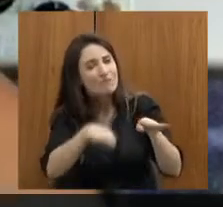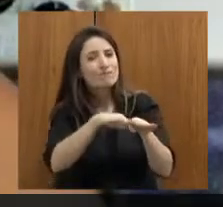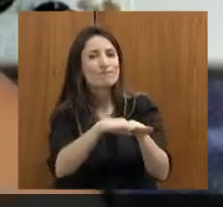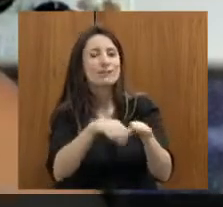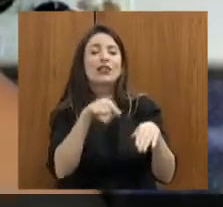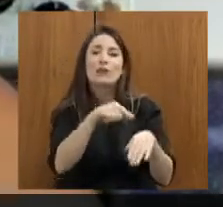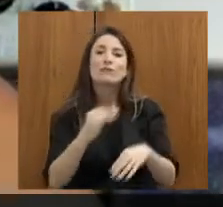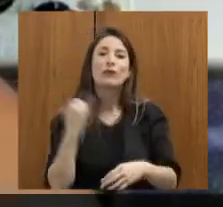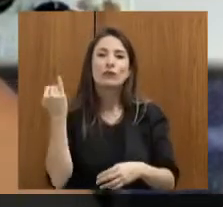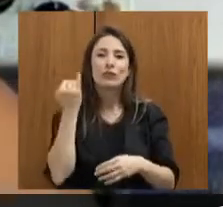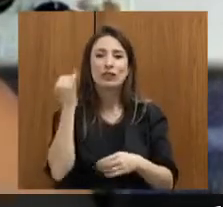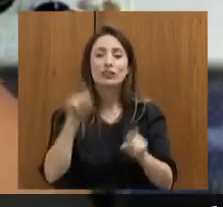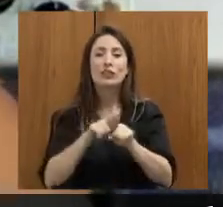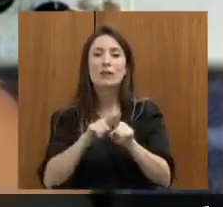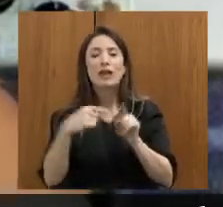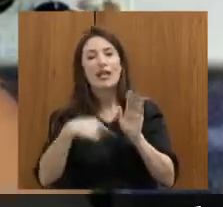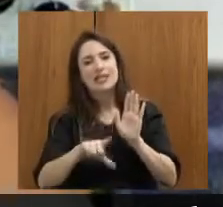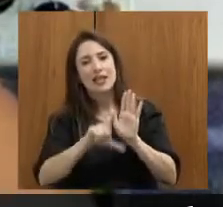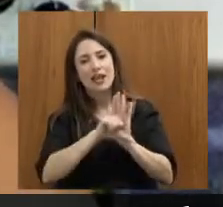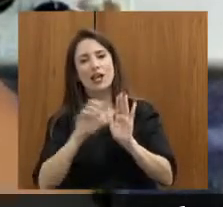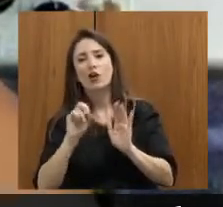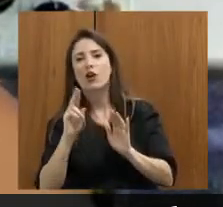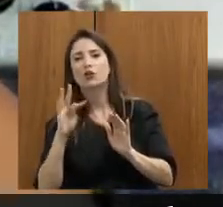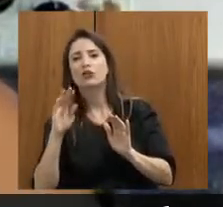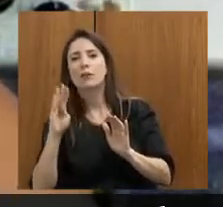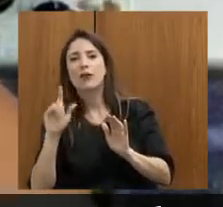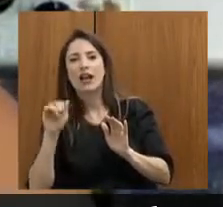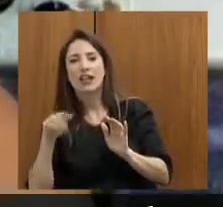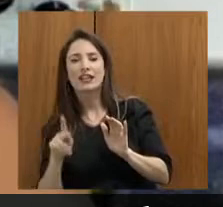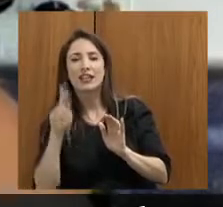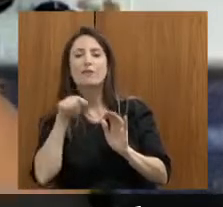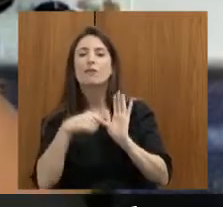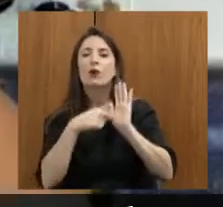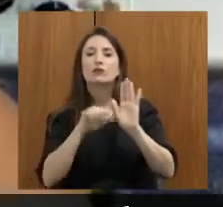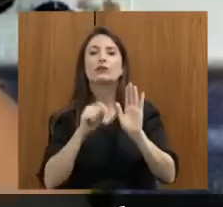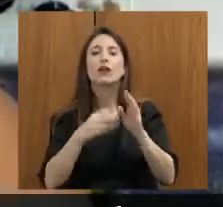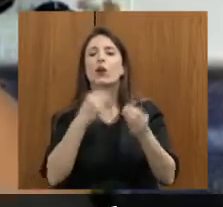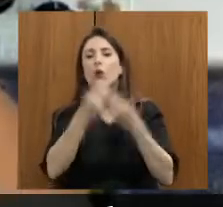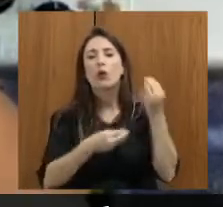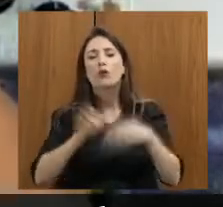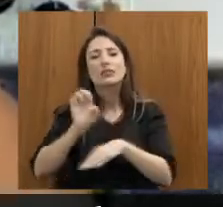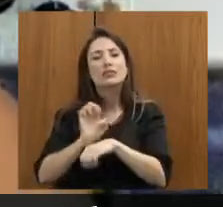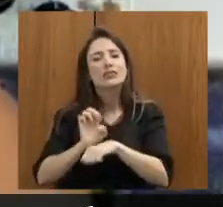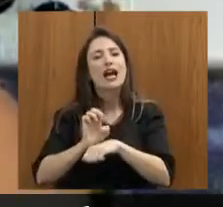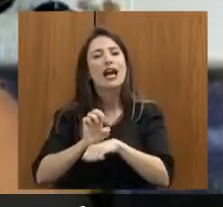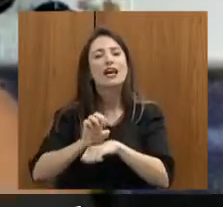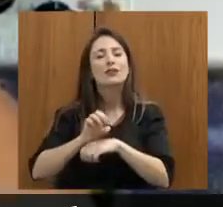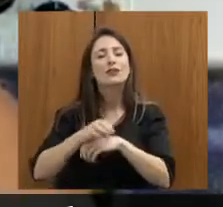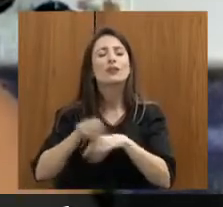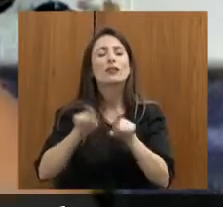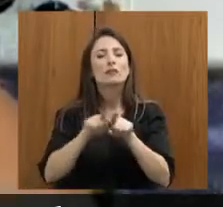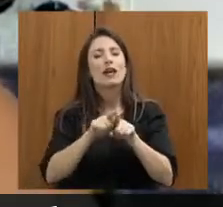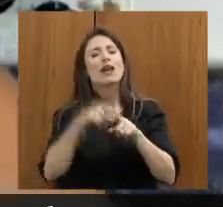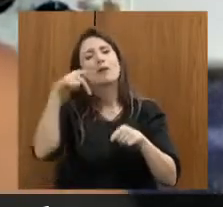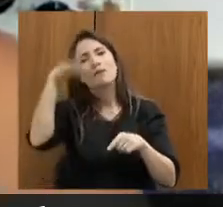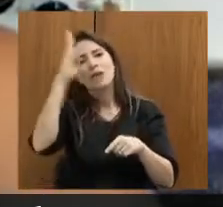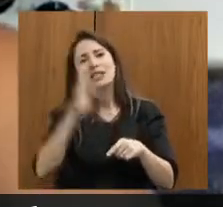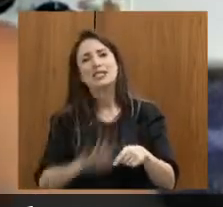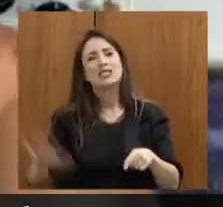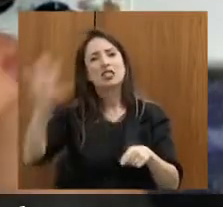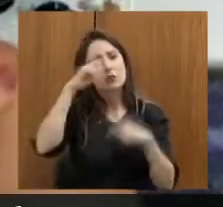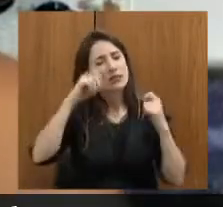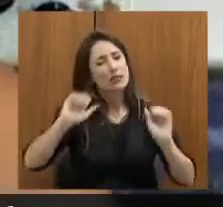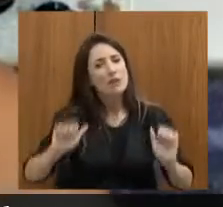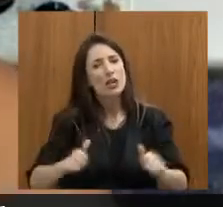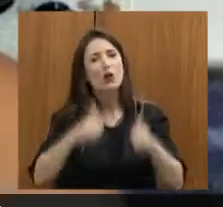demonstra também nessa experiência da Leão the Bank porquanto o estado brasileiro EA burocracia atende melhorar para Reali o pão e em